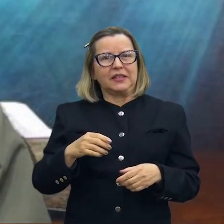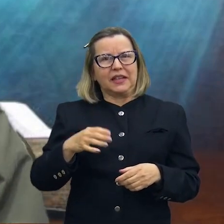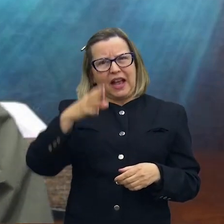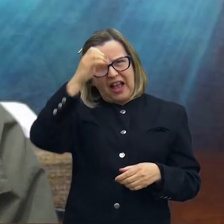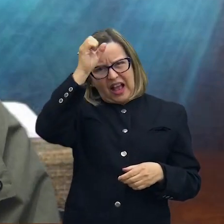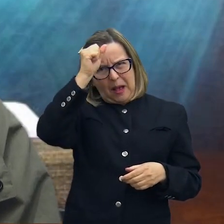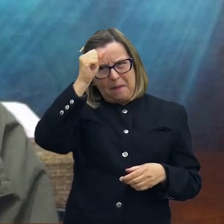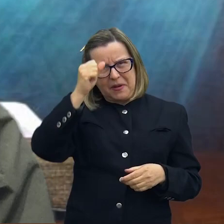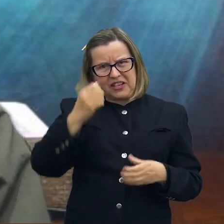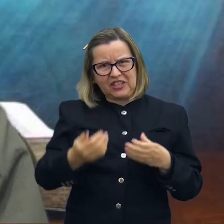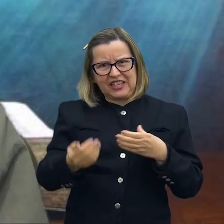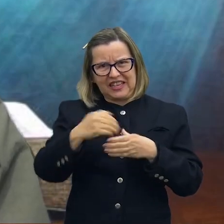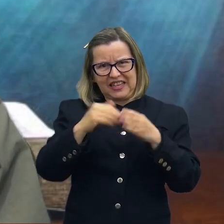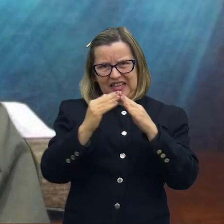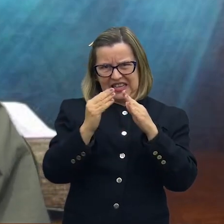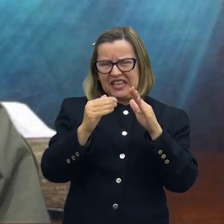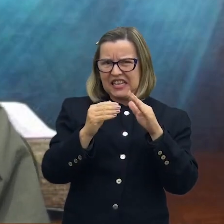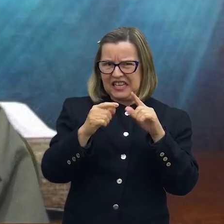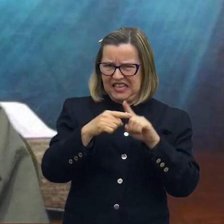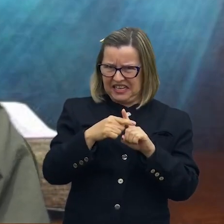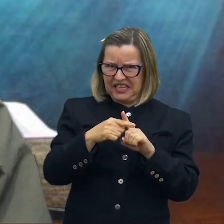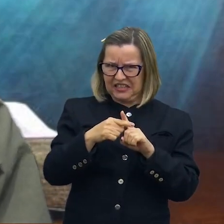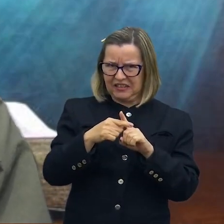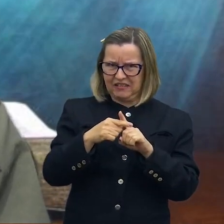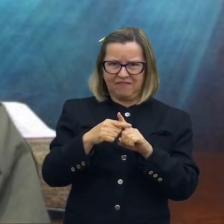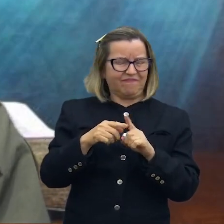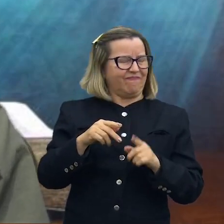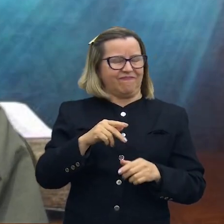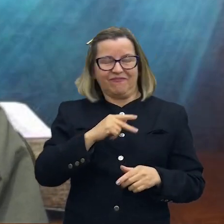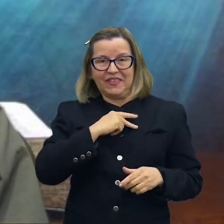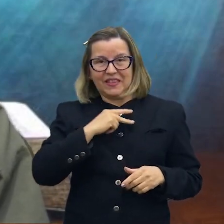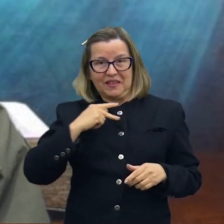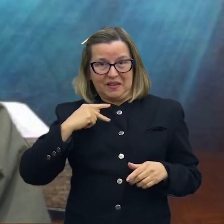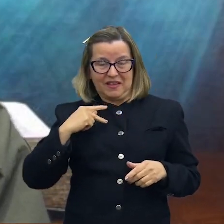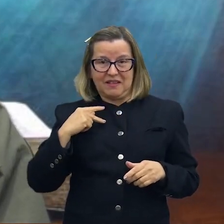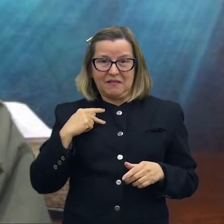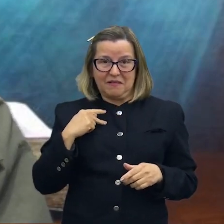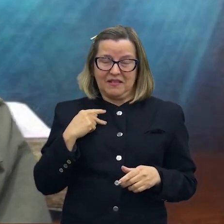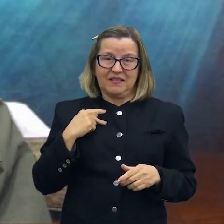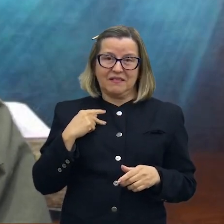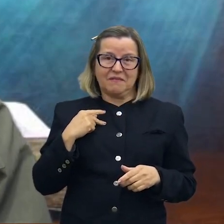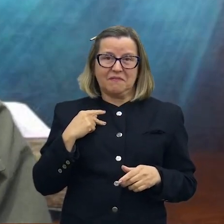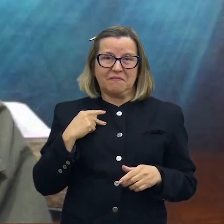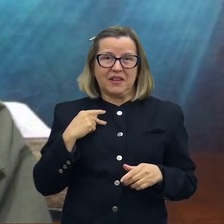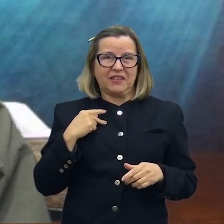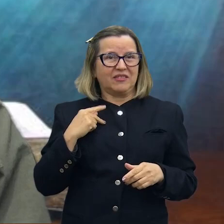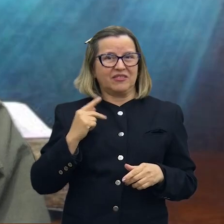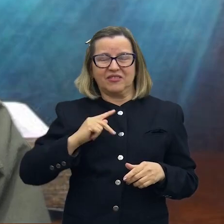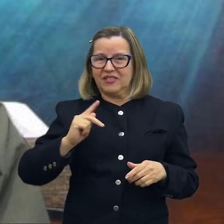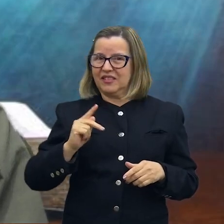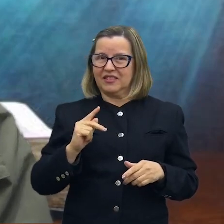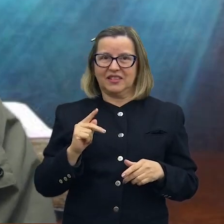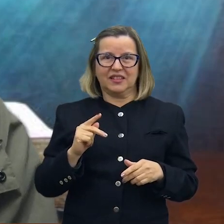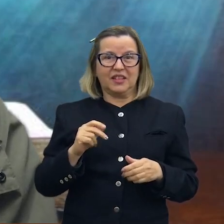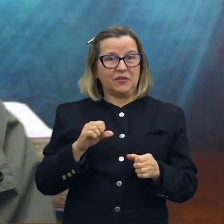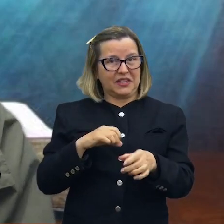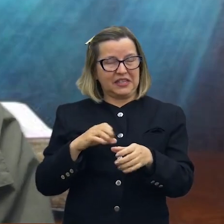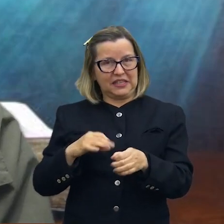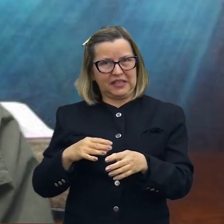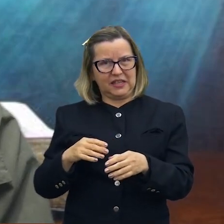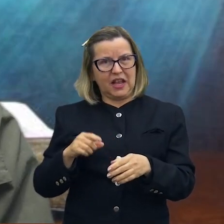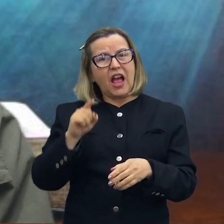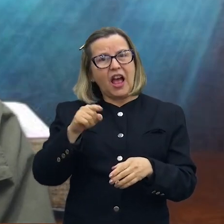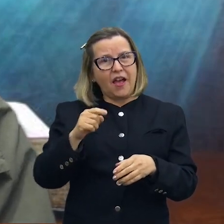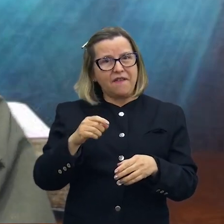pastores que detestam falar sobre esse assunto. Geralmente são quebrados, quebram as igrejas, são descoordenados. Você aprende na